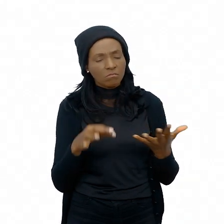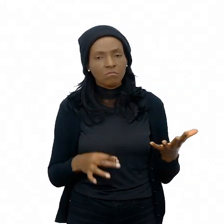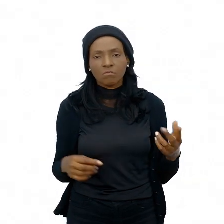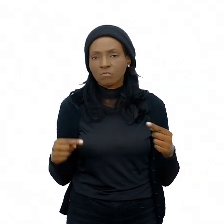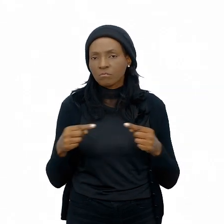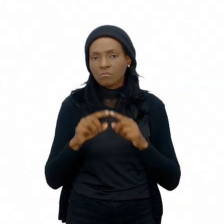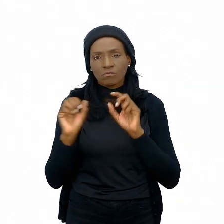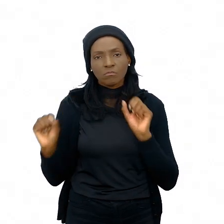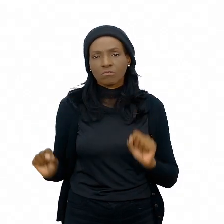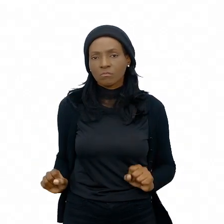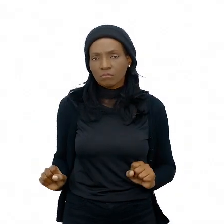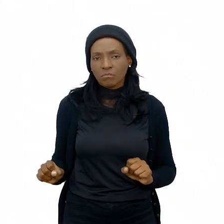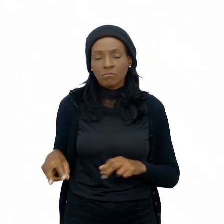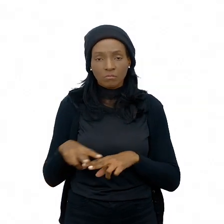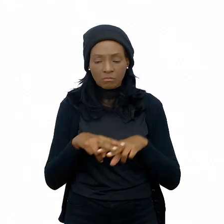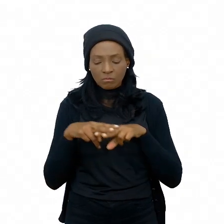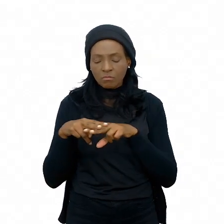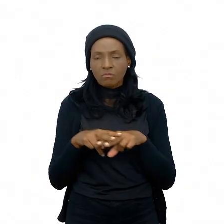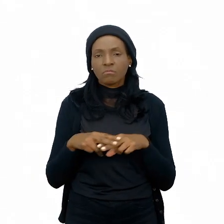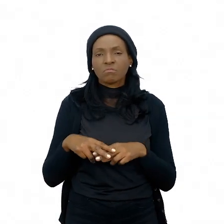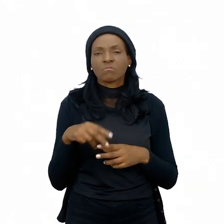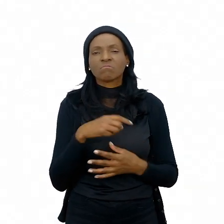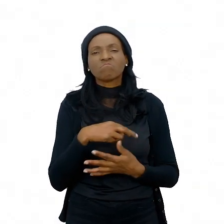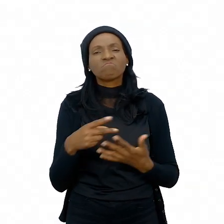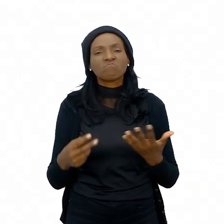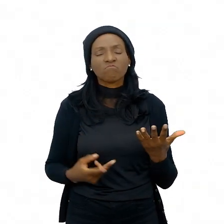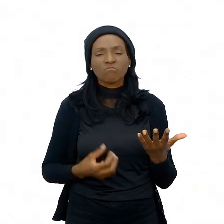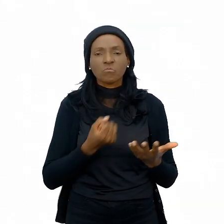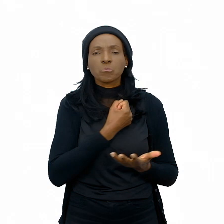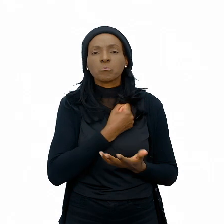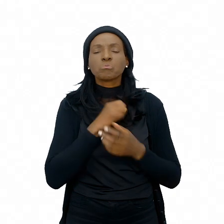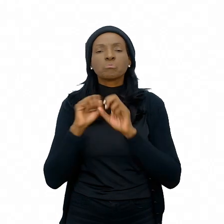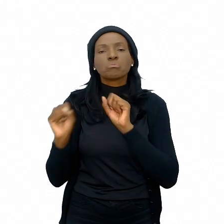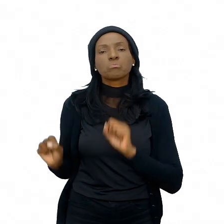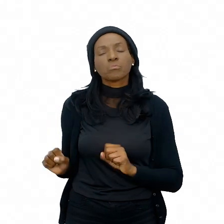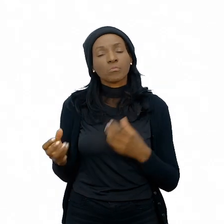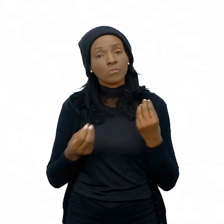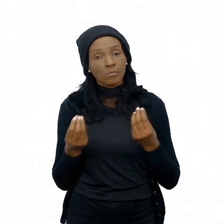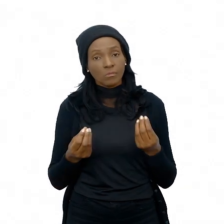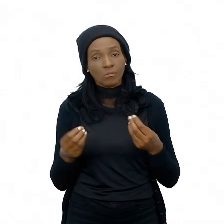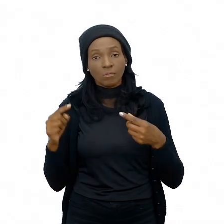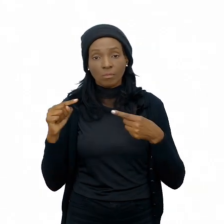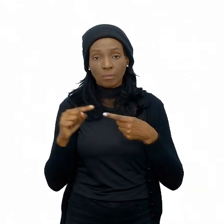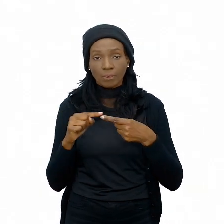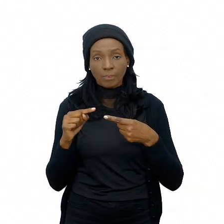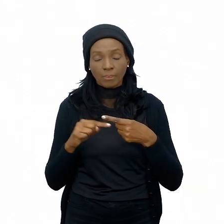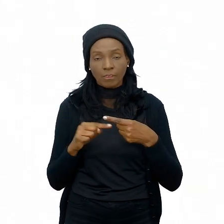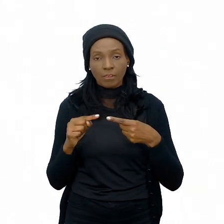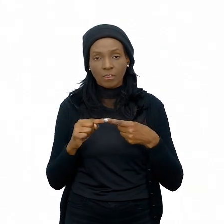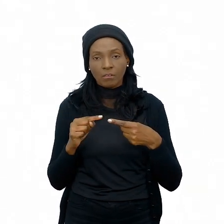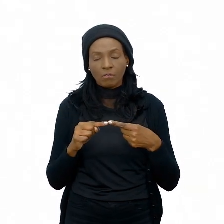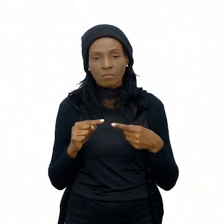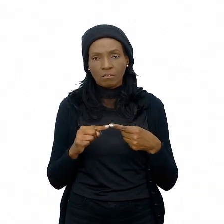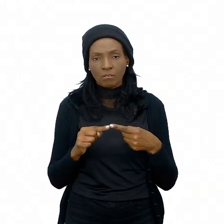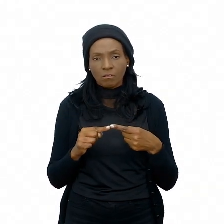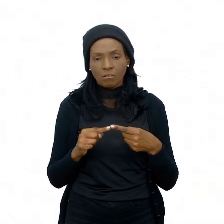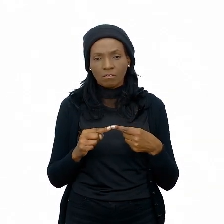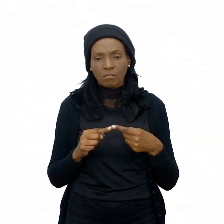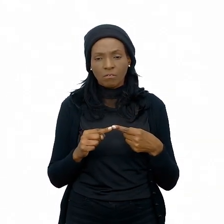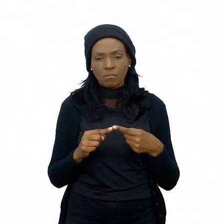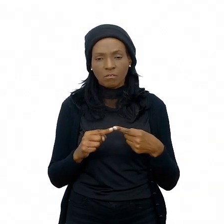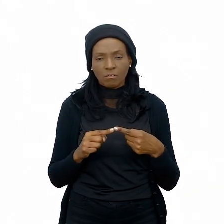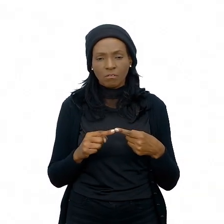recapitular quais são as características do sistema de numeração? Primeiro, ele é composto por